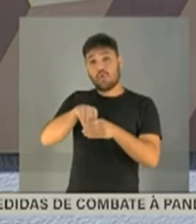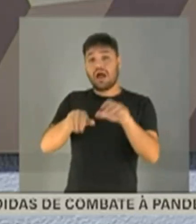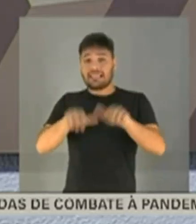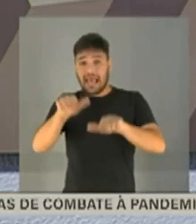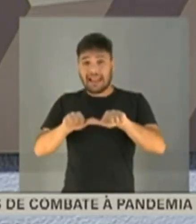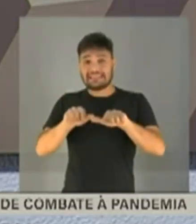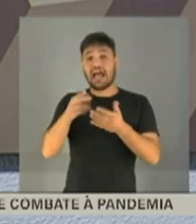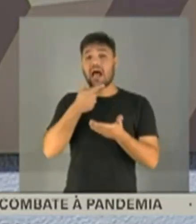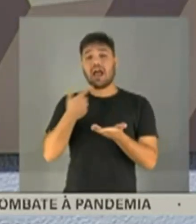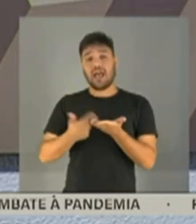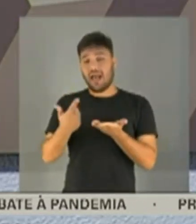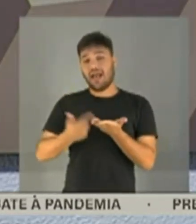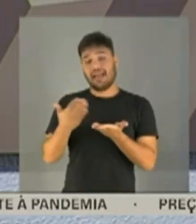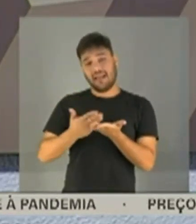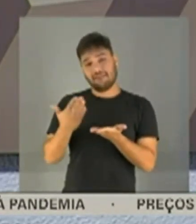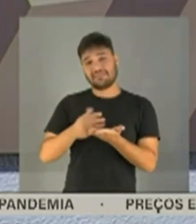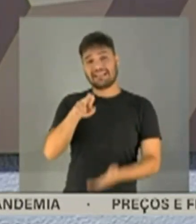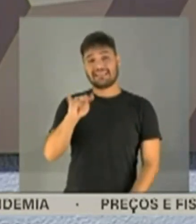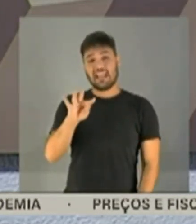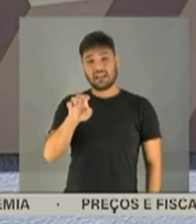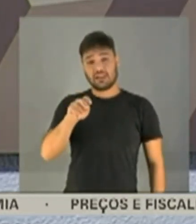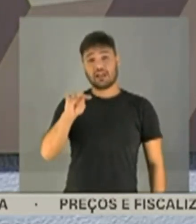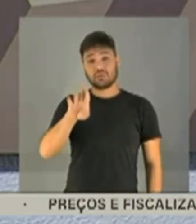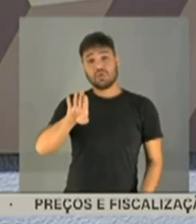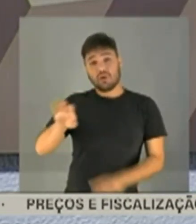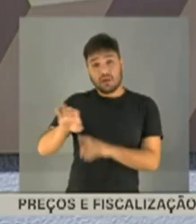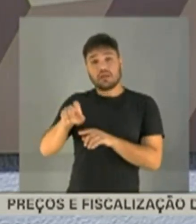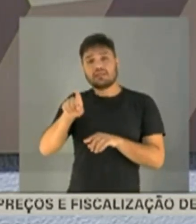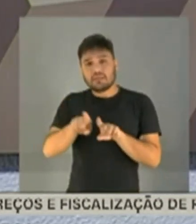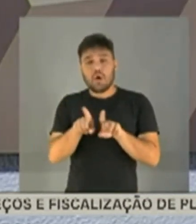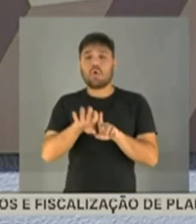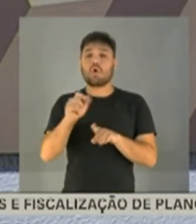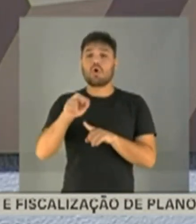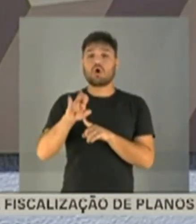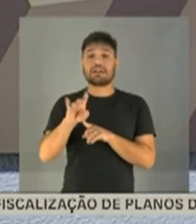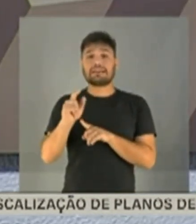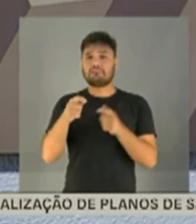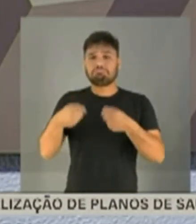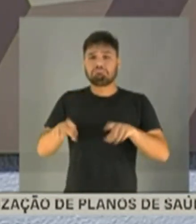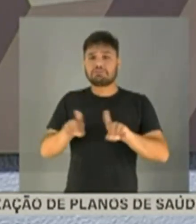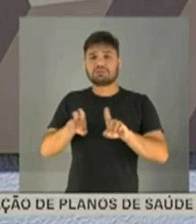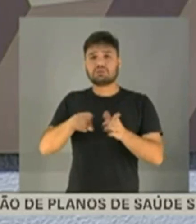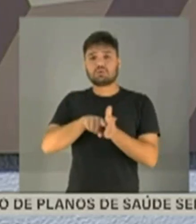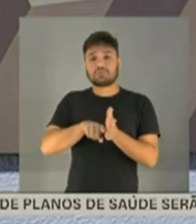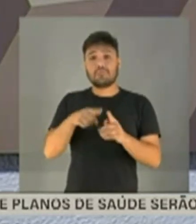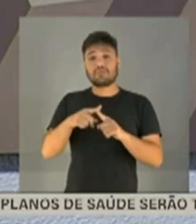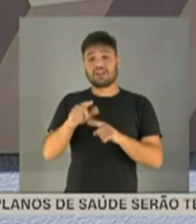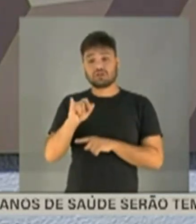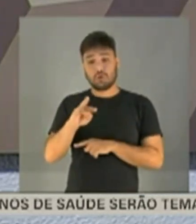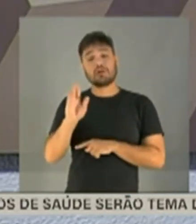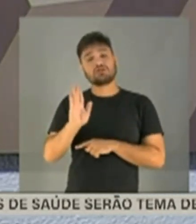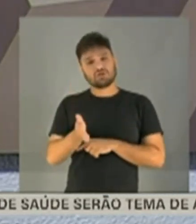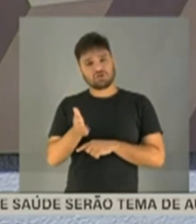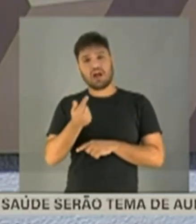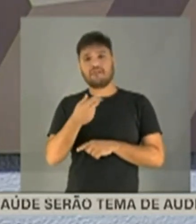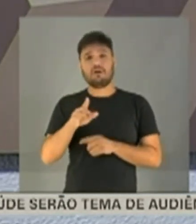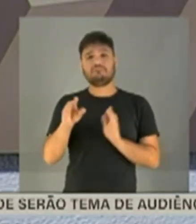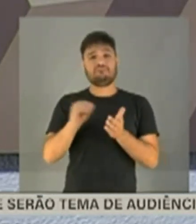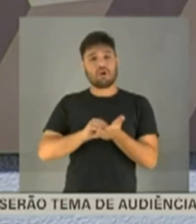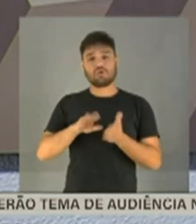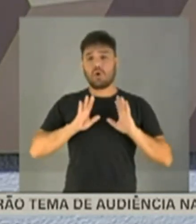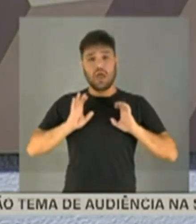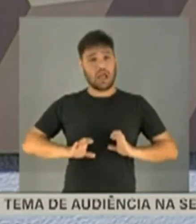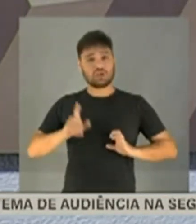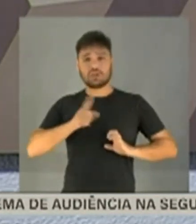Nature, para pesar desfavoravelmente contra a cloroquina. Esse estudo deveria ser ignorado e retratado pelo JAMA, porque ele foi absolutamente antiético e não